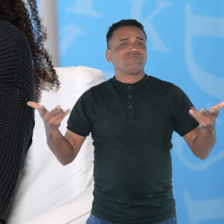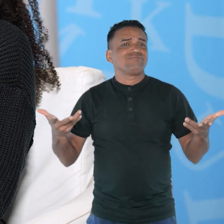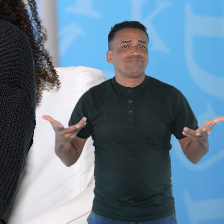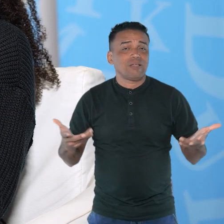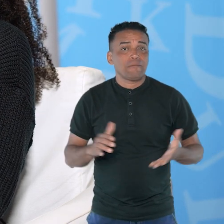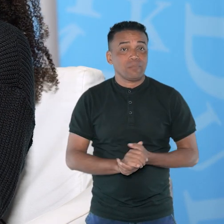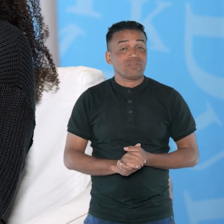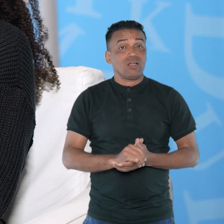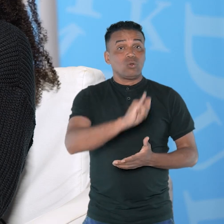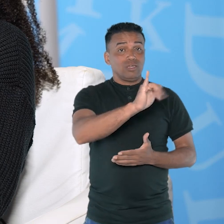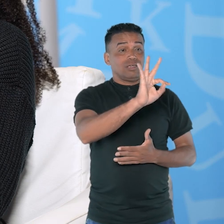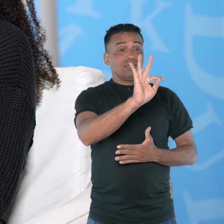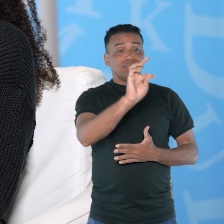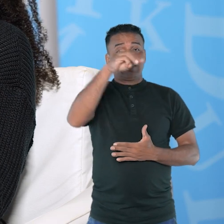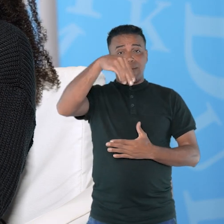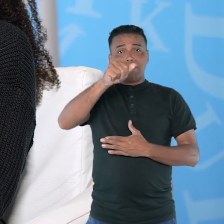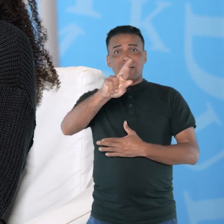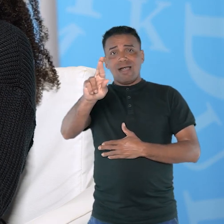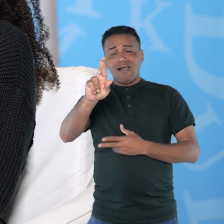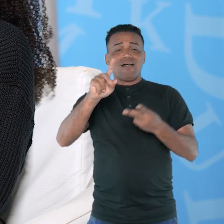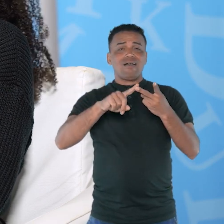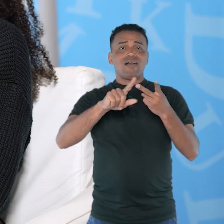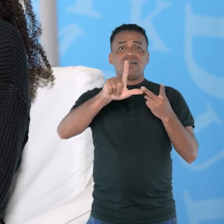O Itamar Vieira Júnior, a Luciana Aparecida, a